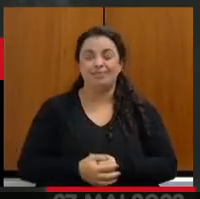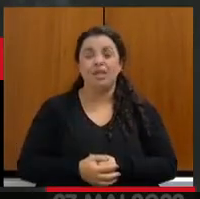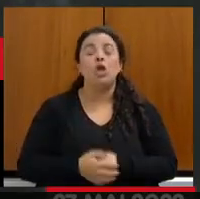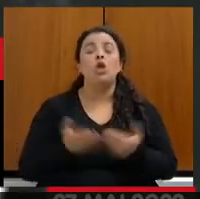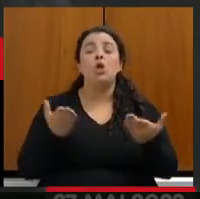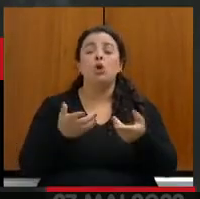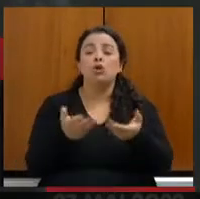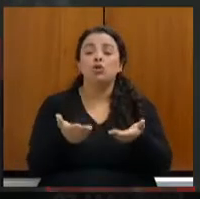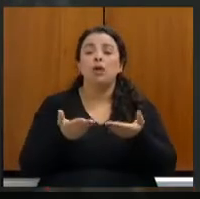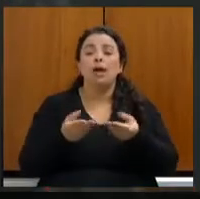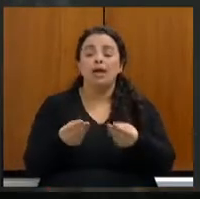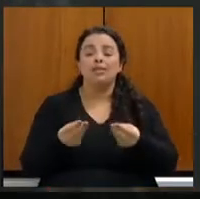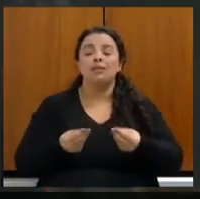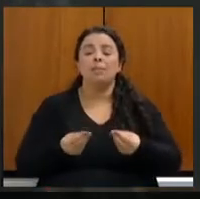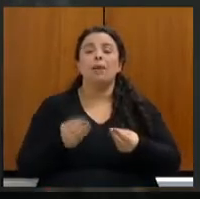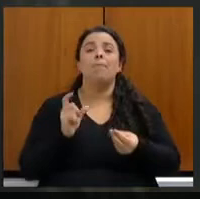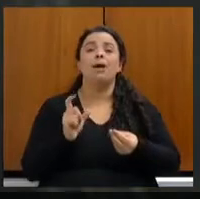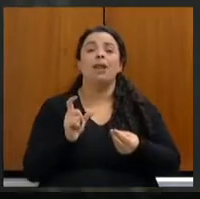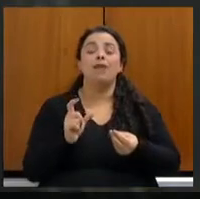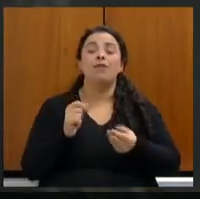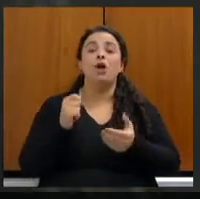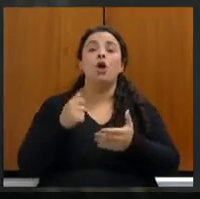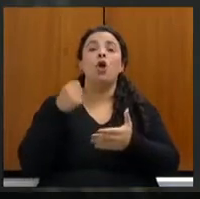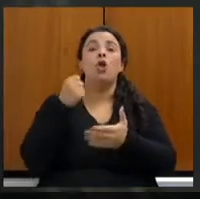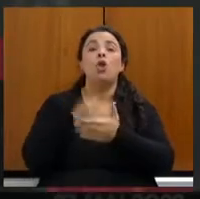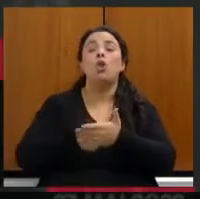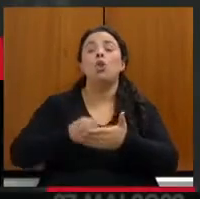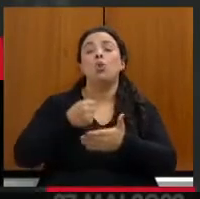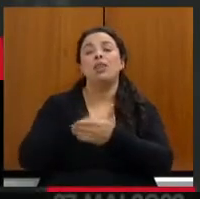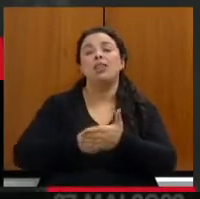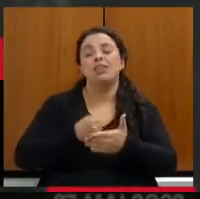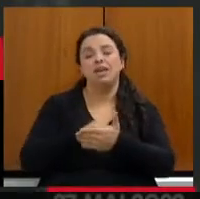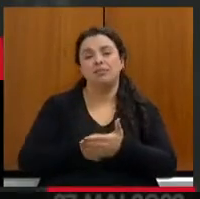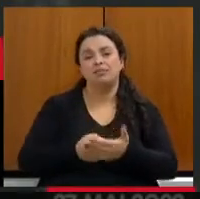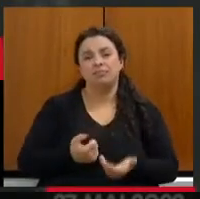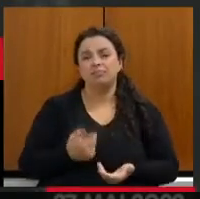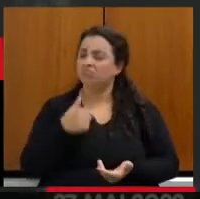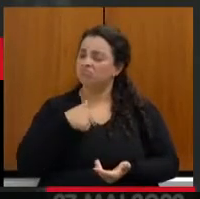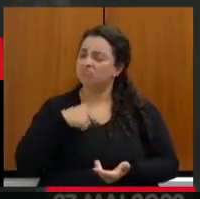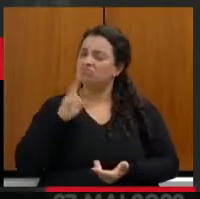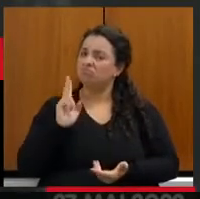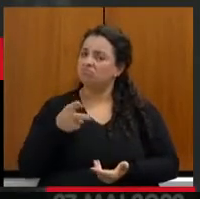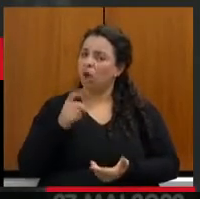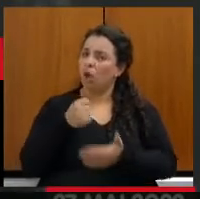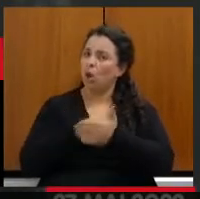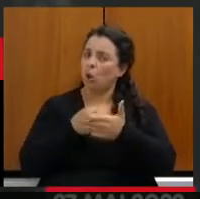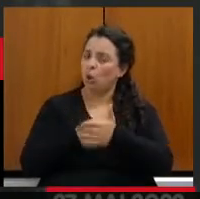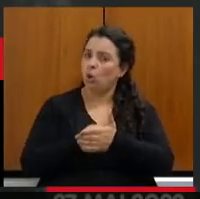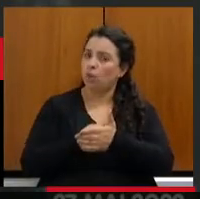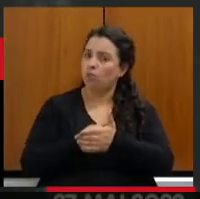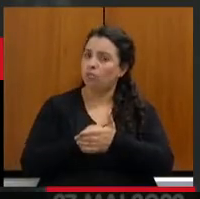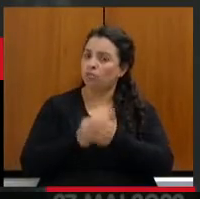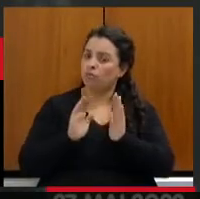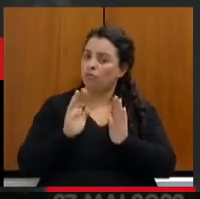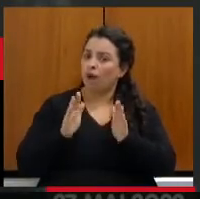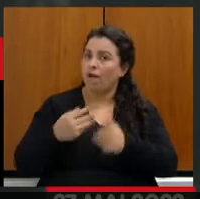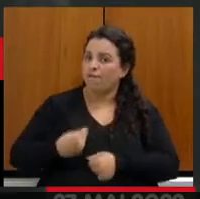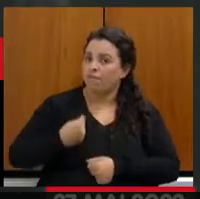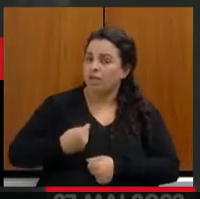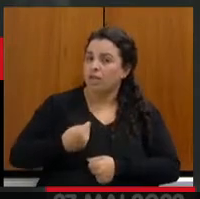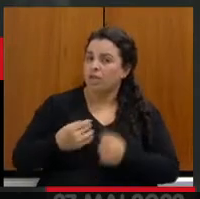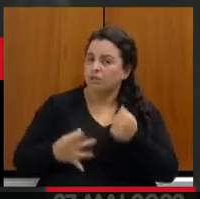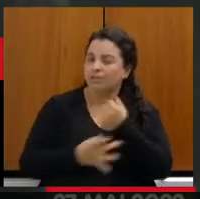eu sempre estou lutando pela vida pela minha saúde pela minha